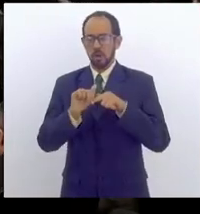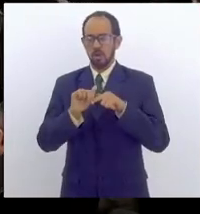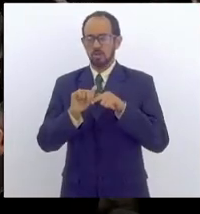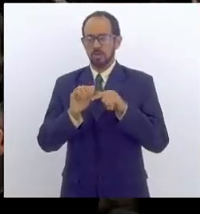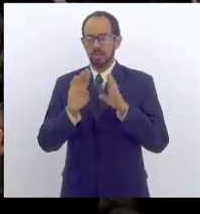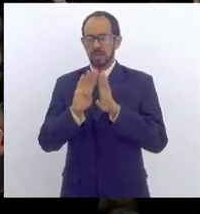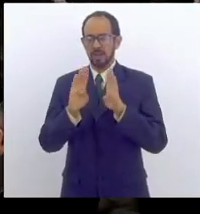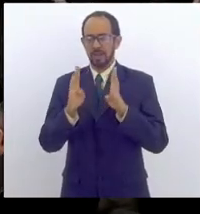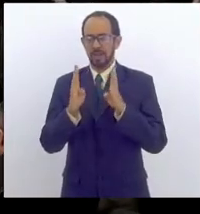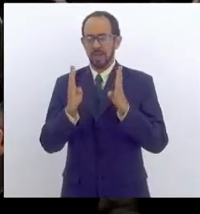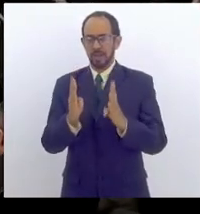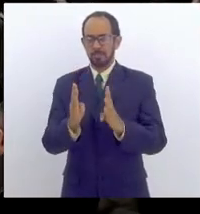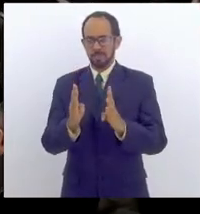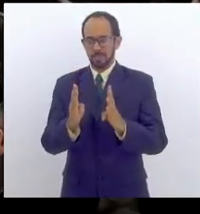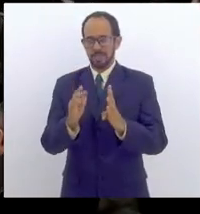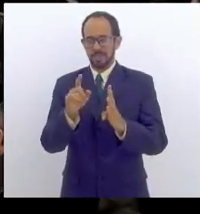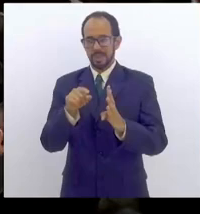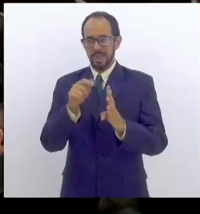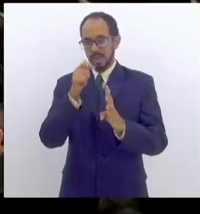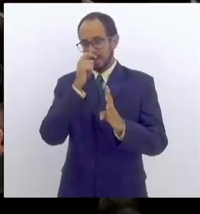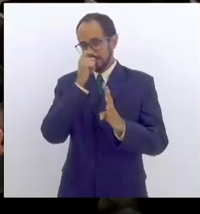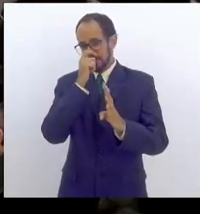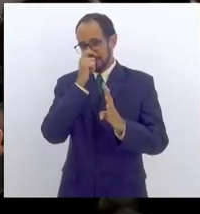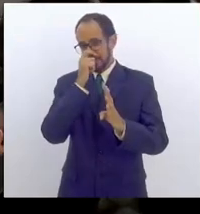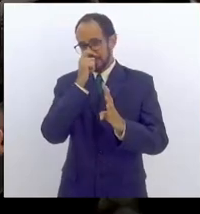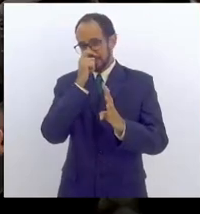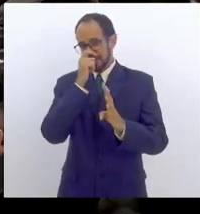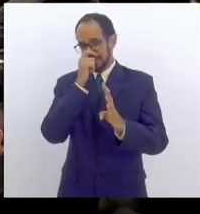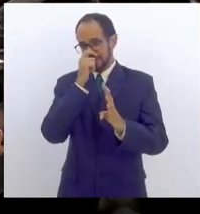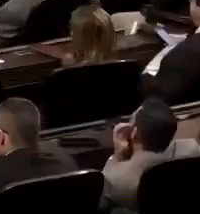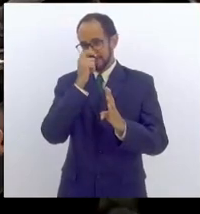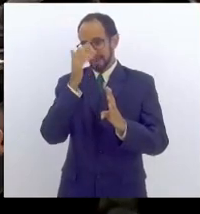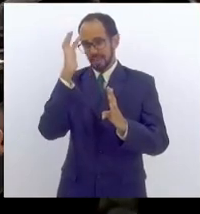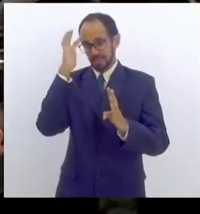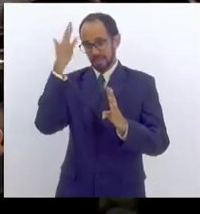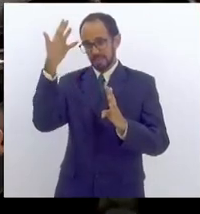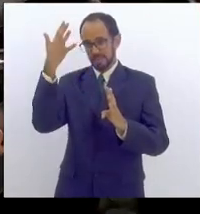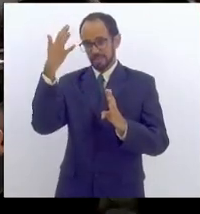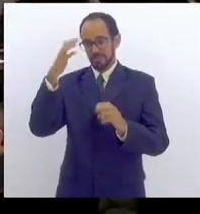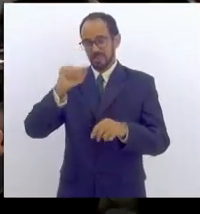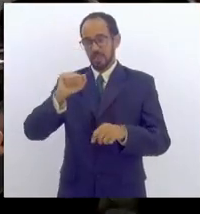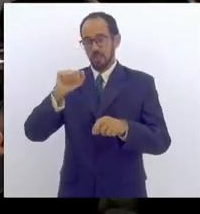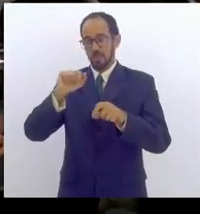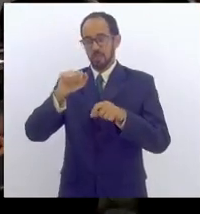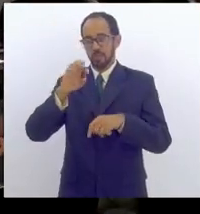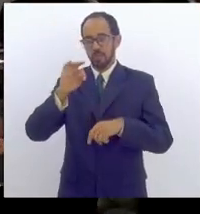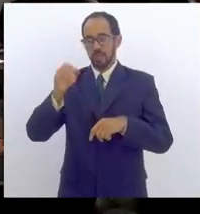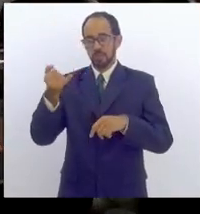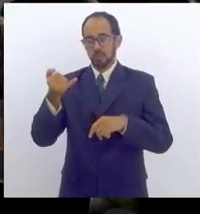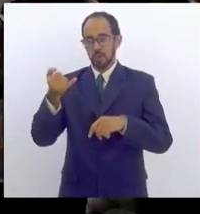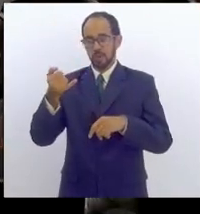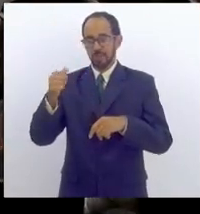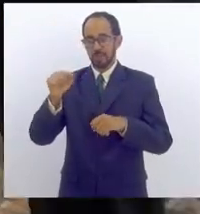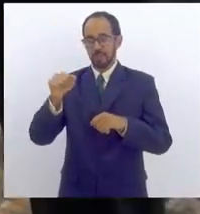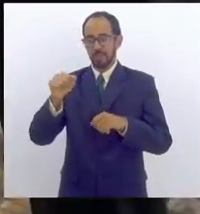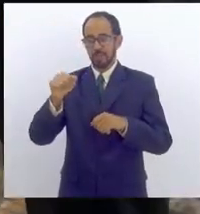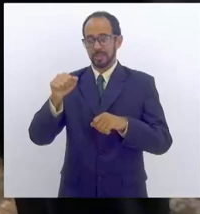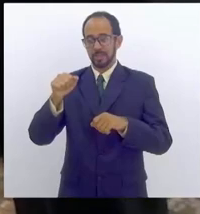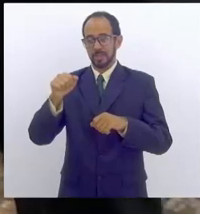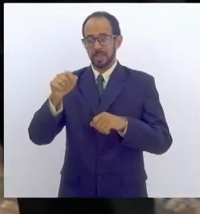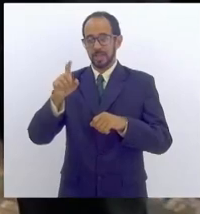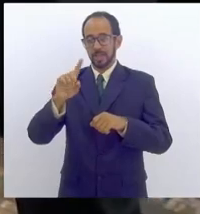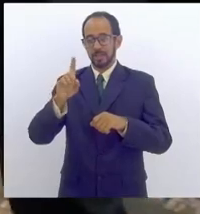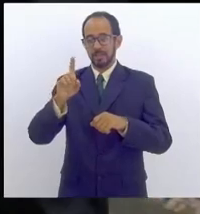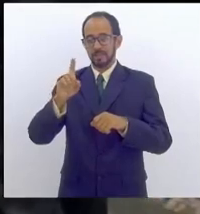ela é um tanto quanto apertada, na decisão do TJ, eles não previram